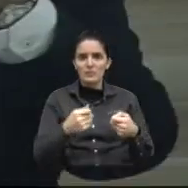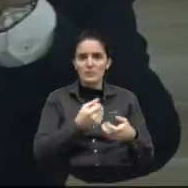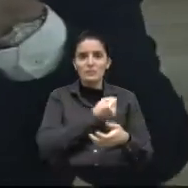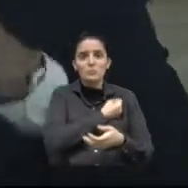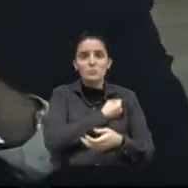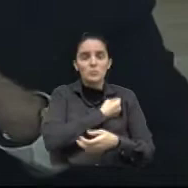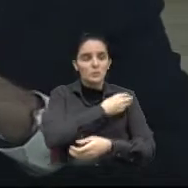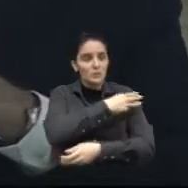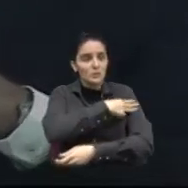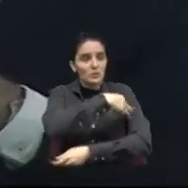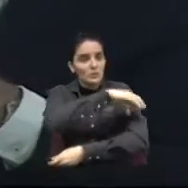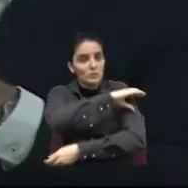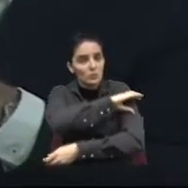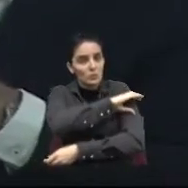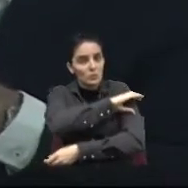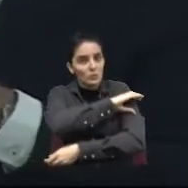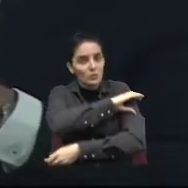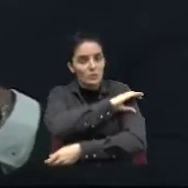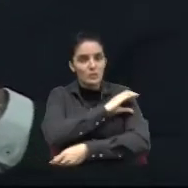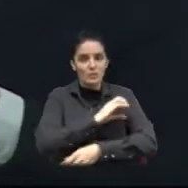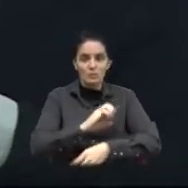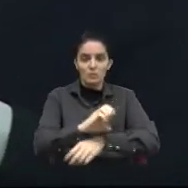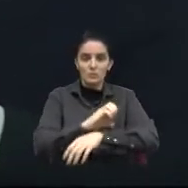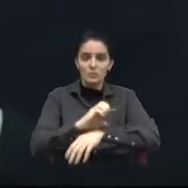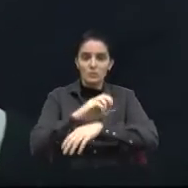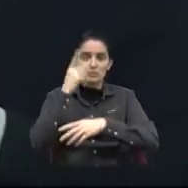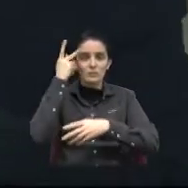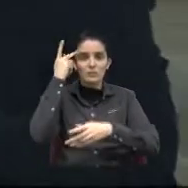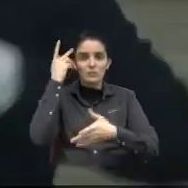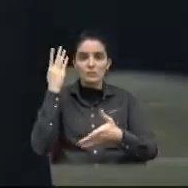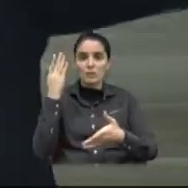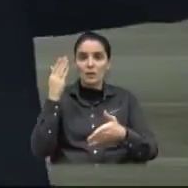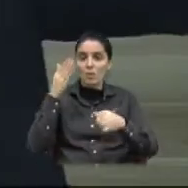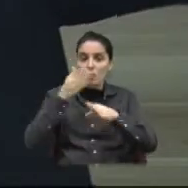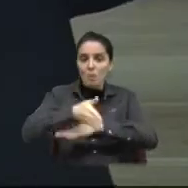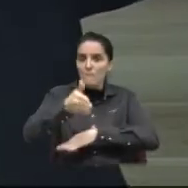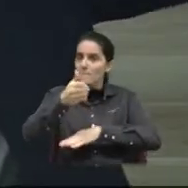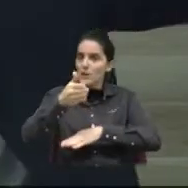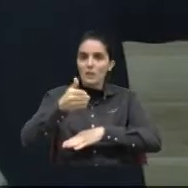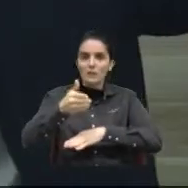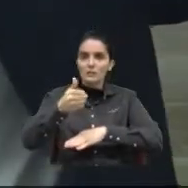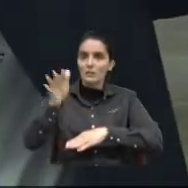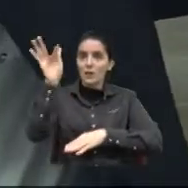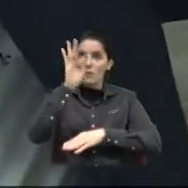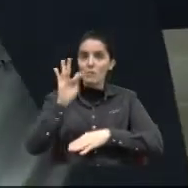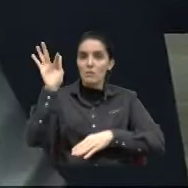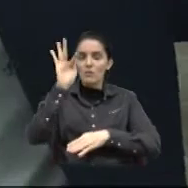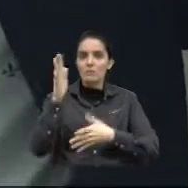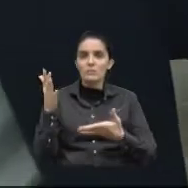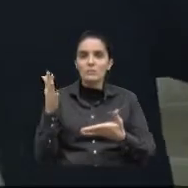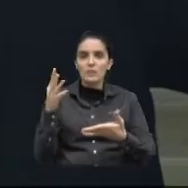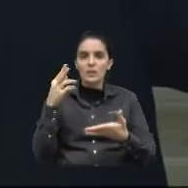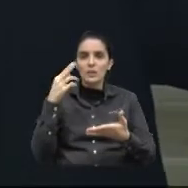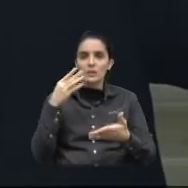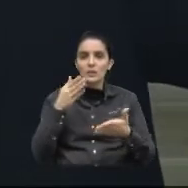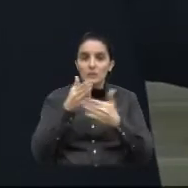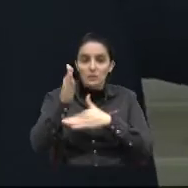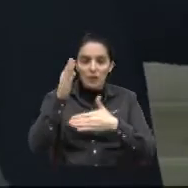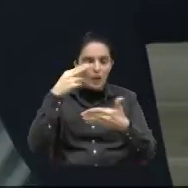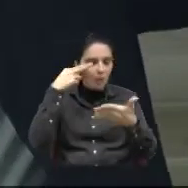terceiro colegial da rede do estado não tão comum passa na prova e muitos estão saindo sem saber ler e escrever